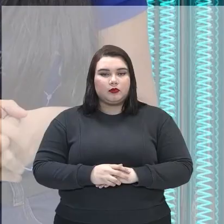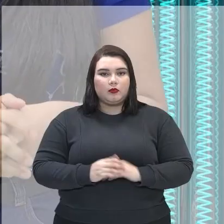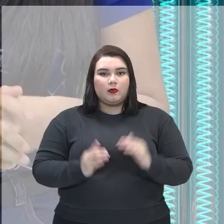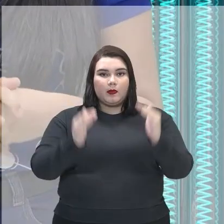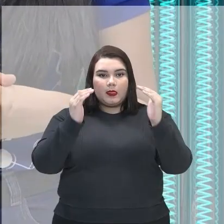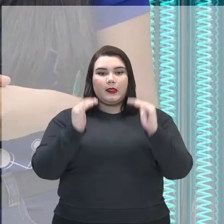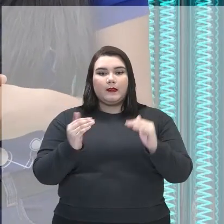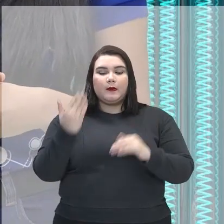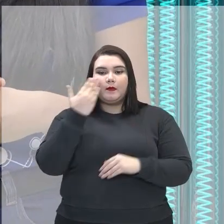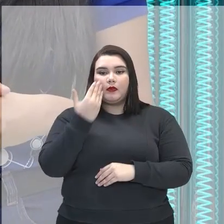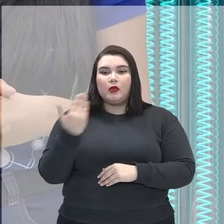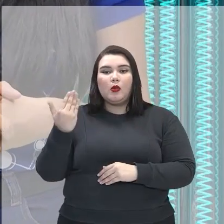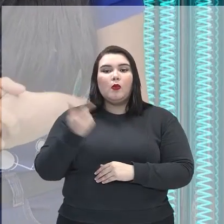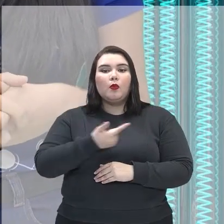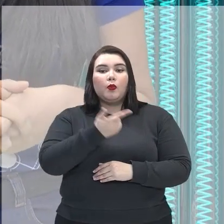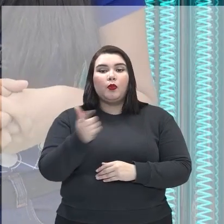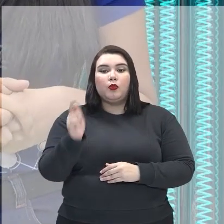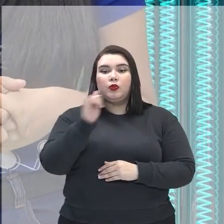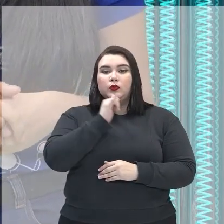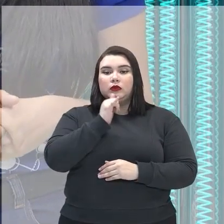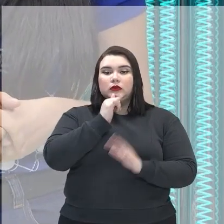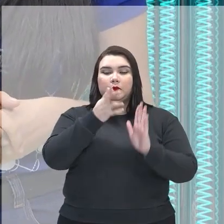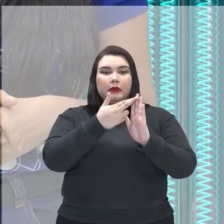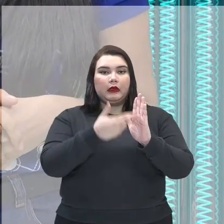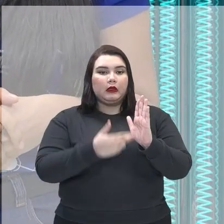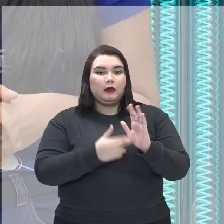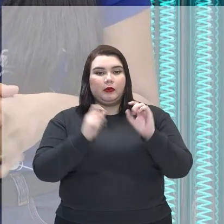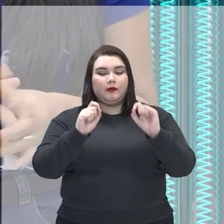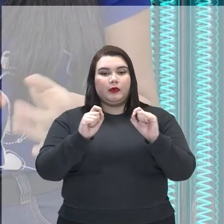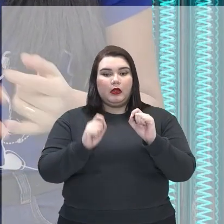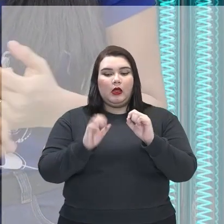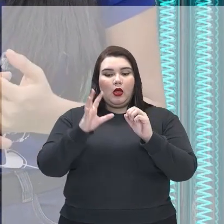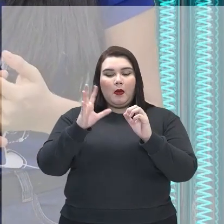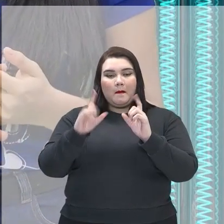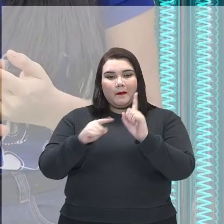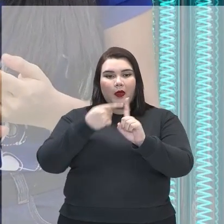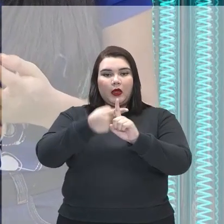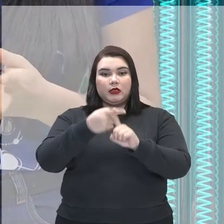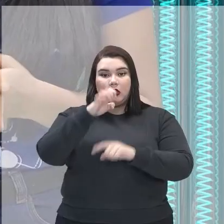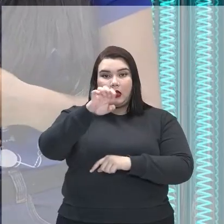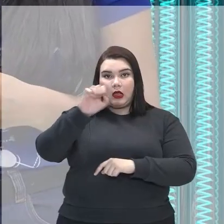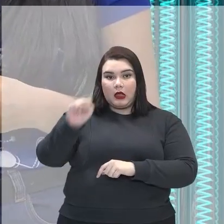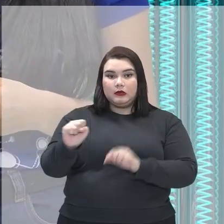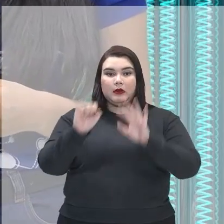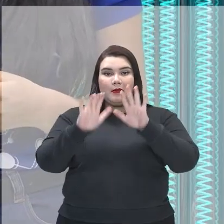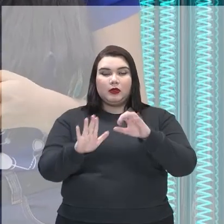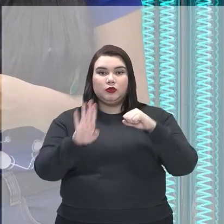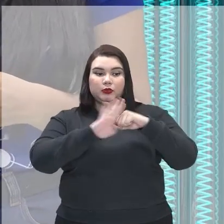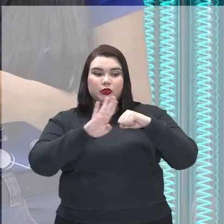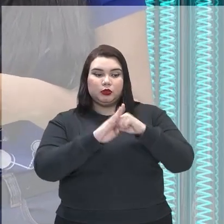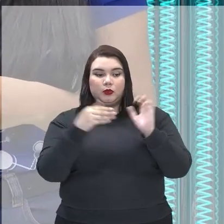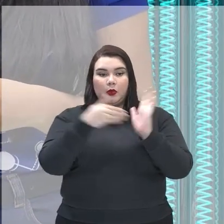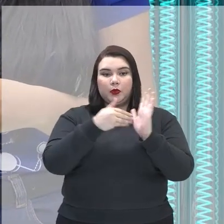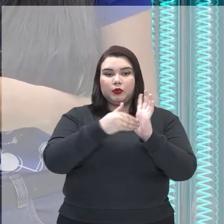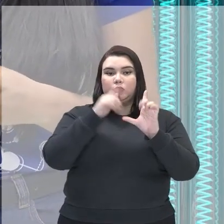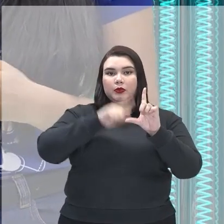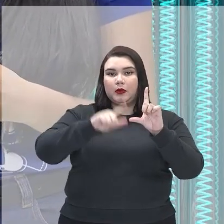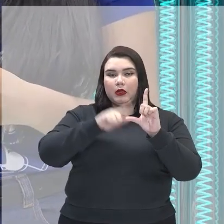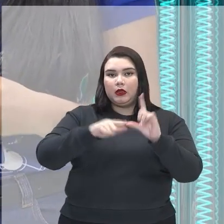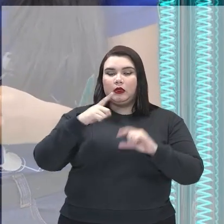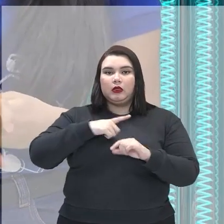Adição de ES para substantivos terminados em S, X,